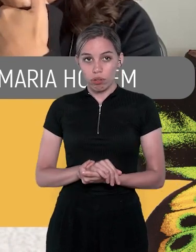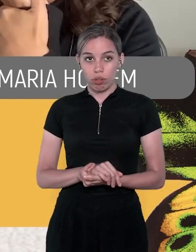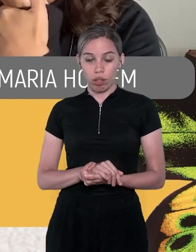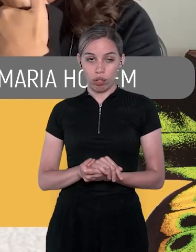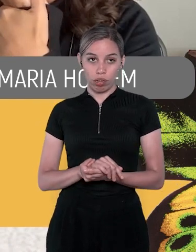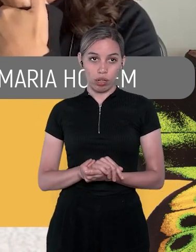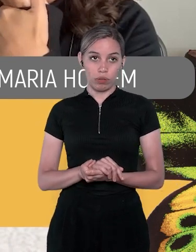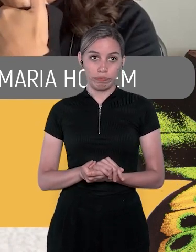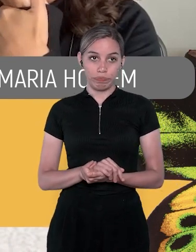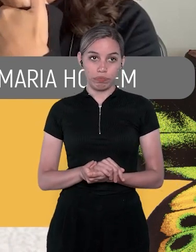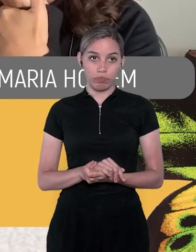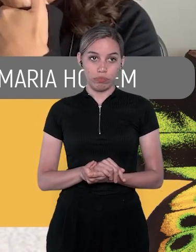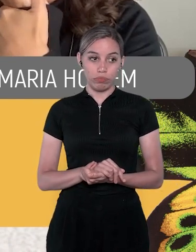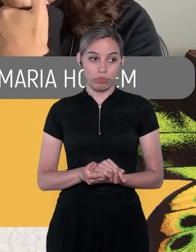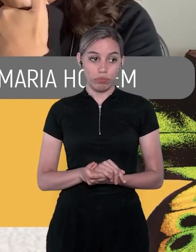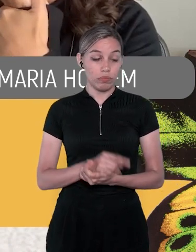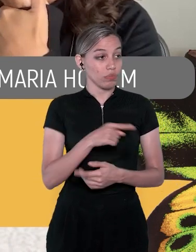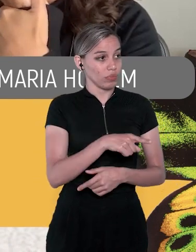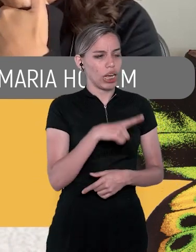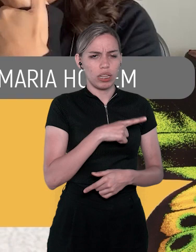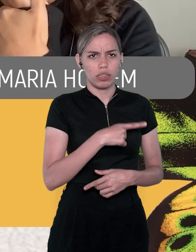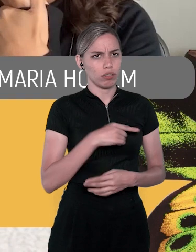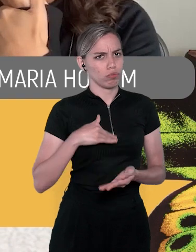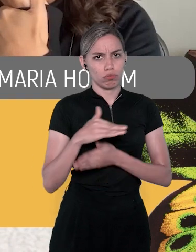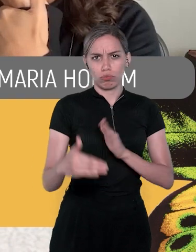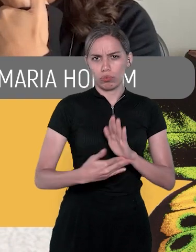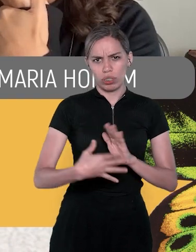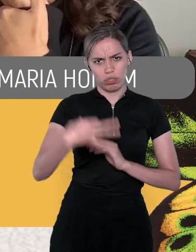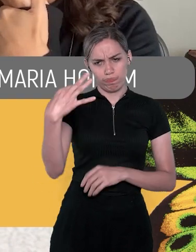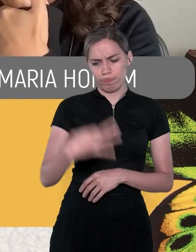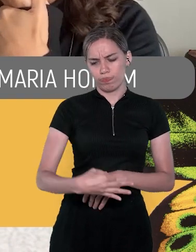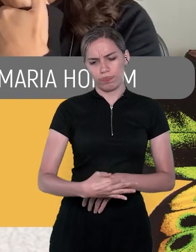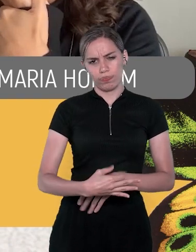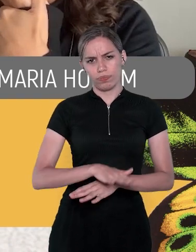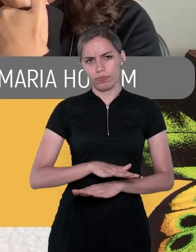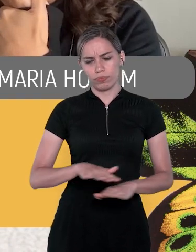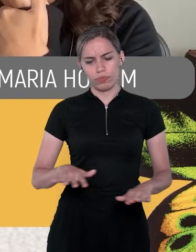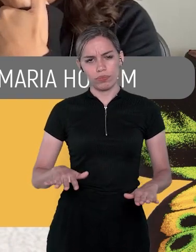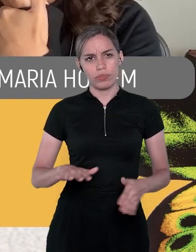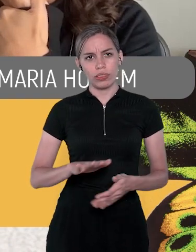tem toda a razão. Agora,